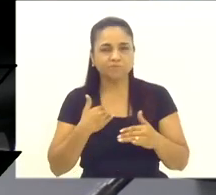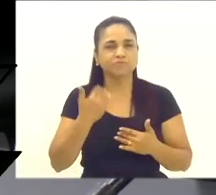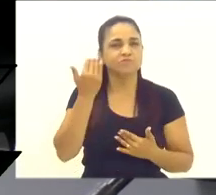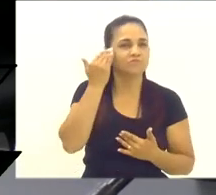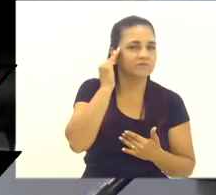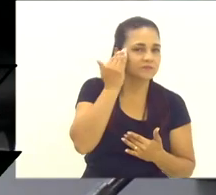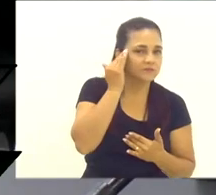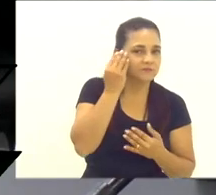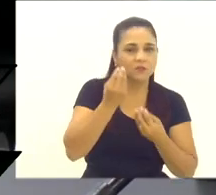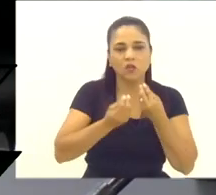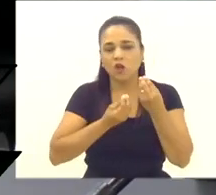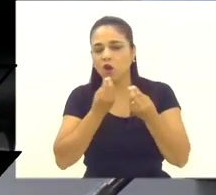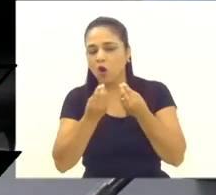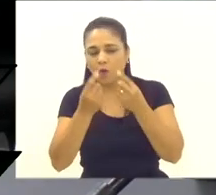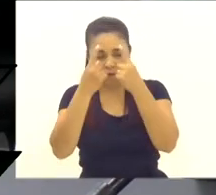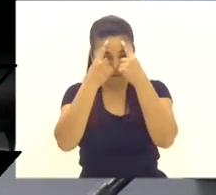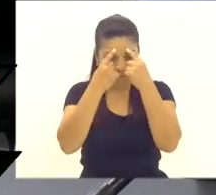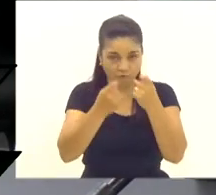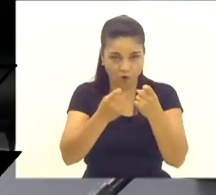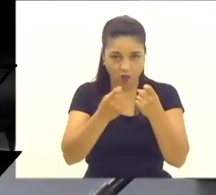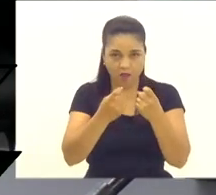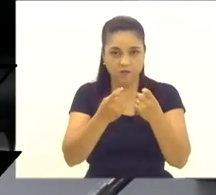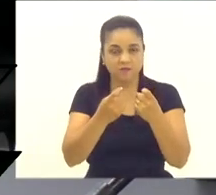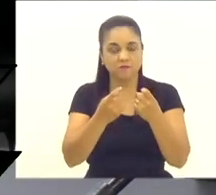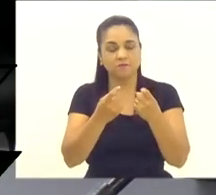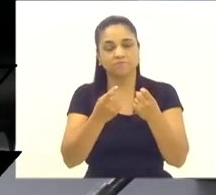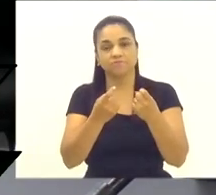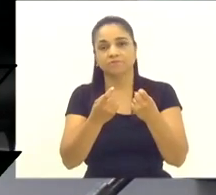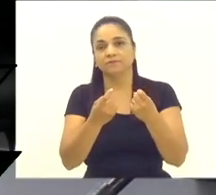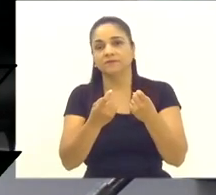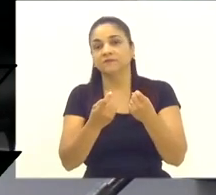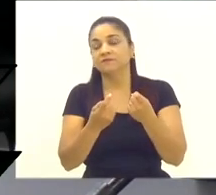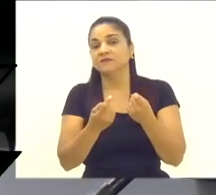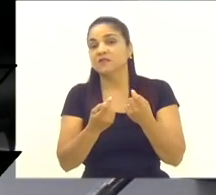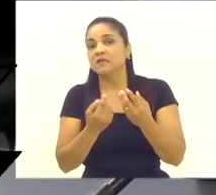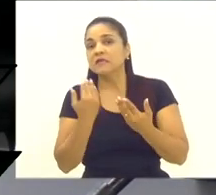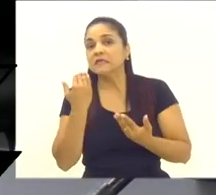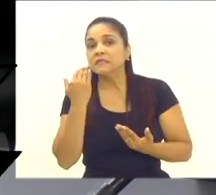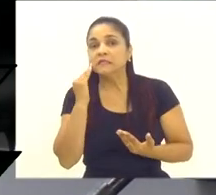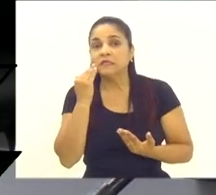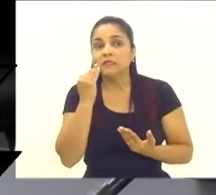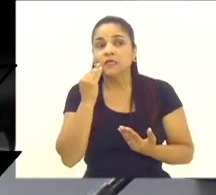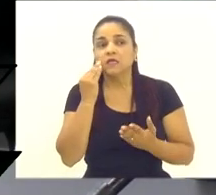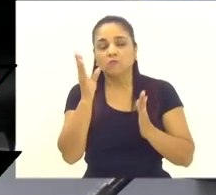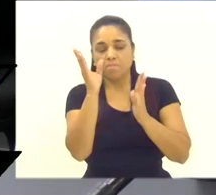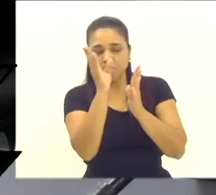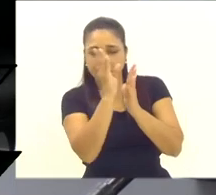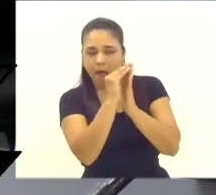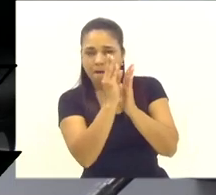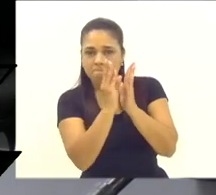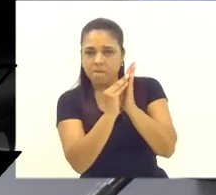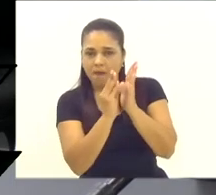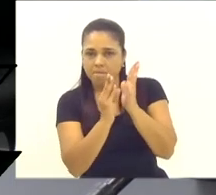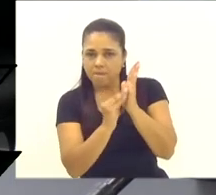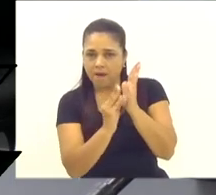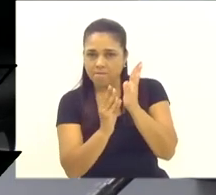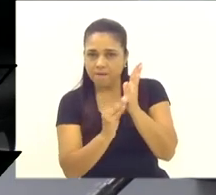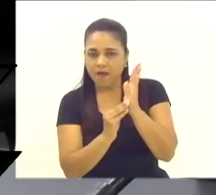o nível de violência também e entender que eu coloquei aí Alguns